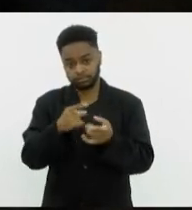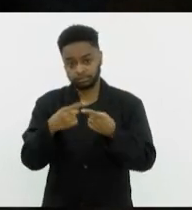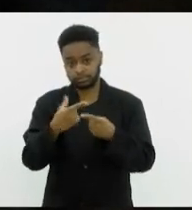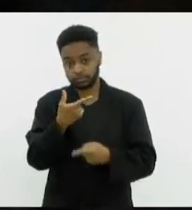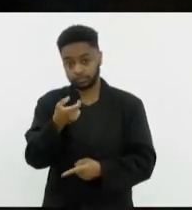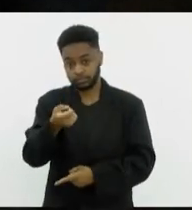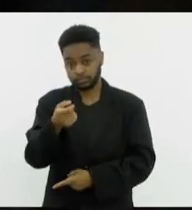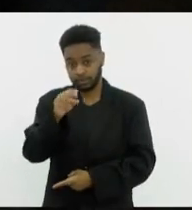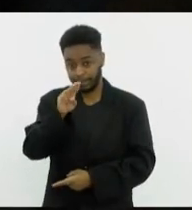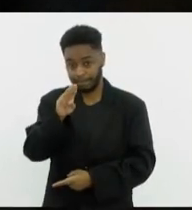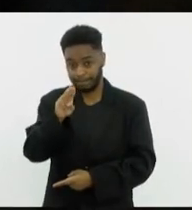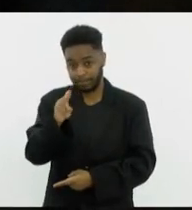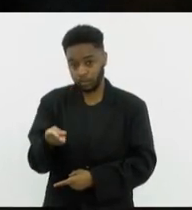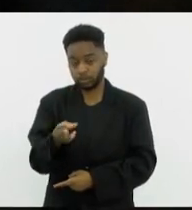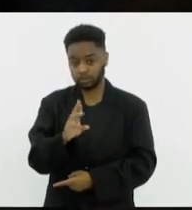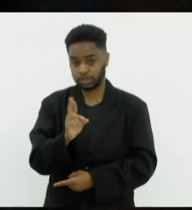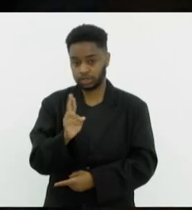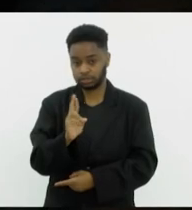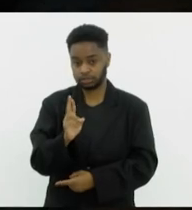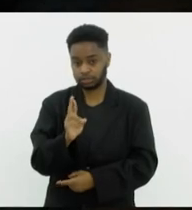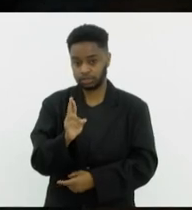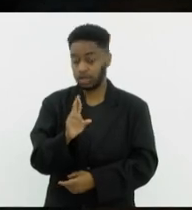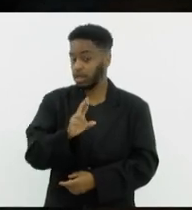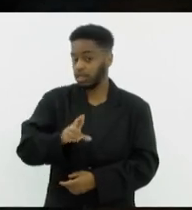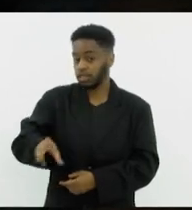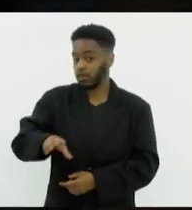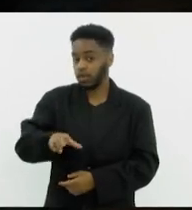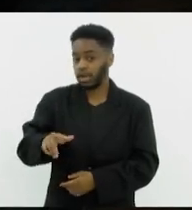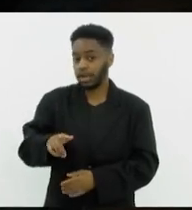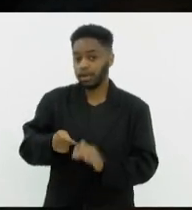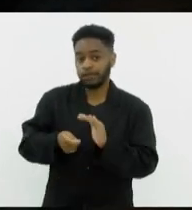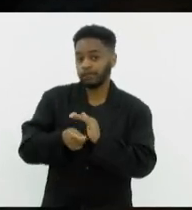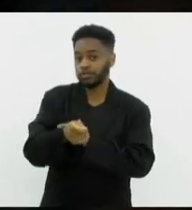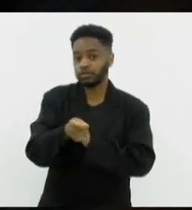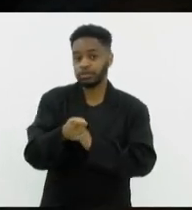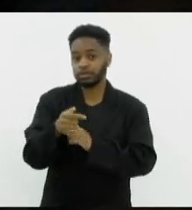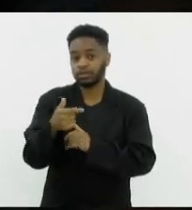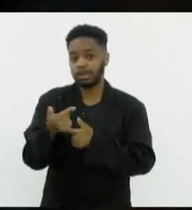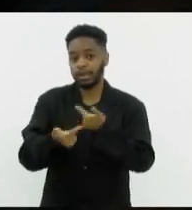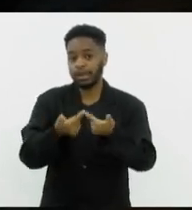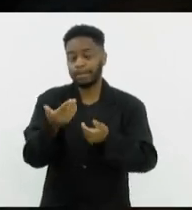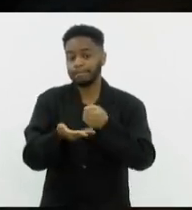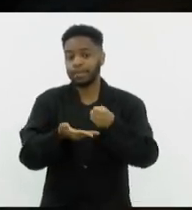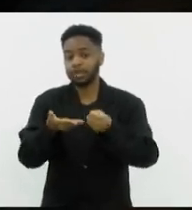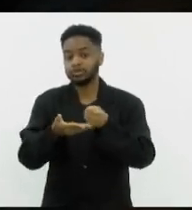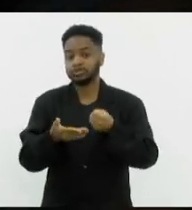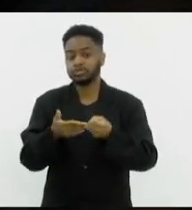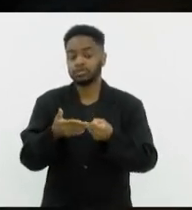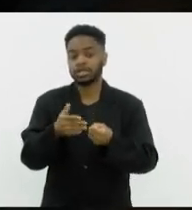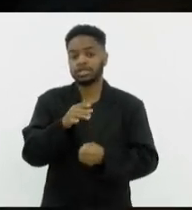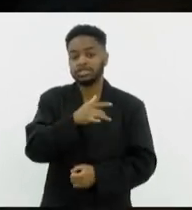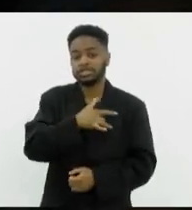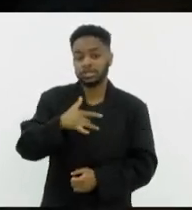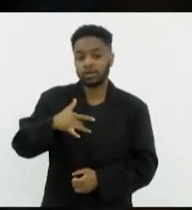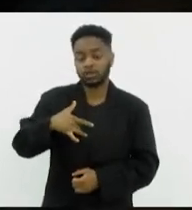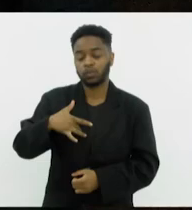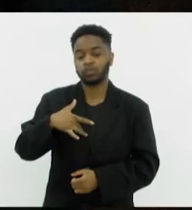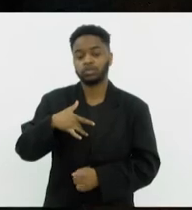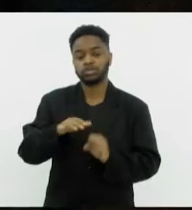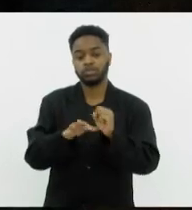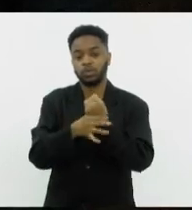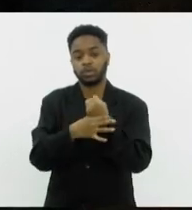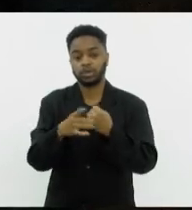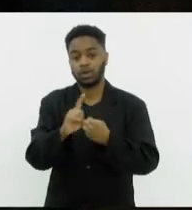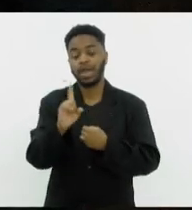de reais, deputada, não foi no investimento de serviços básicos, de saúde, da segurança, foi